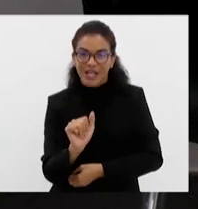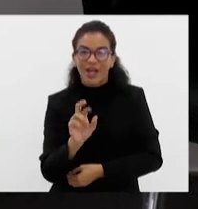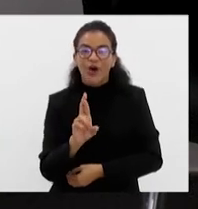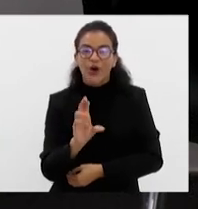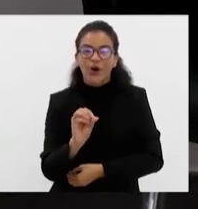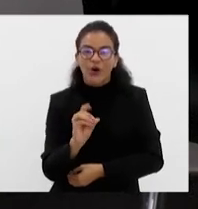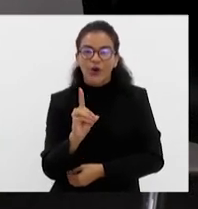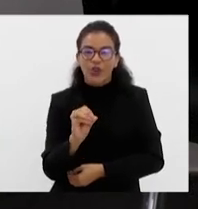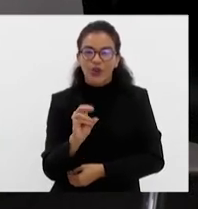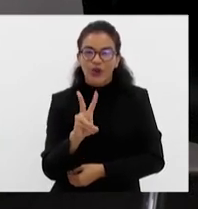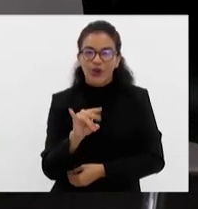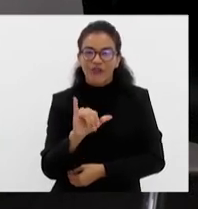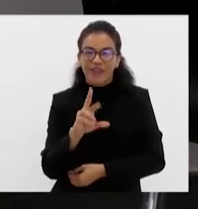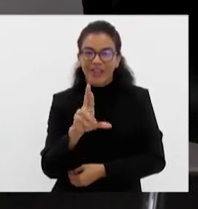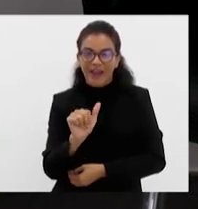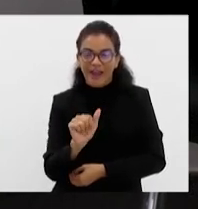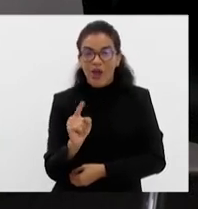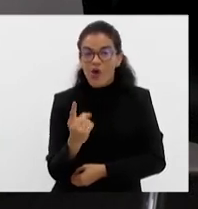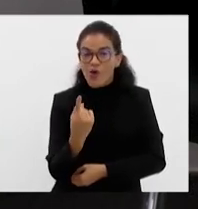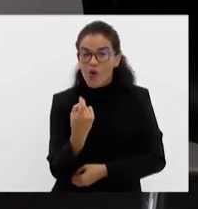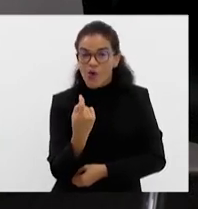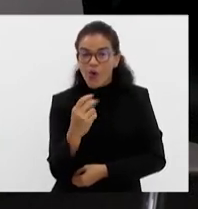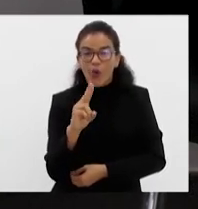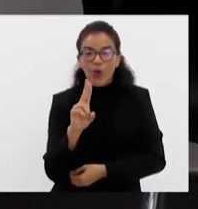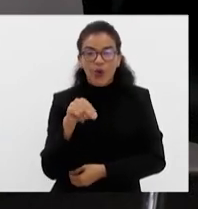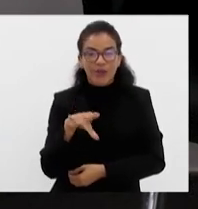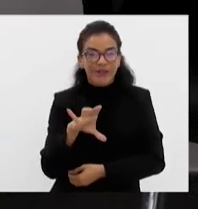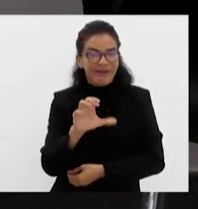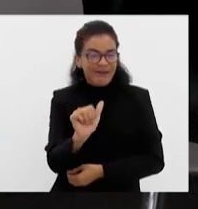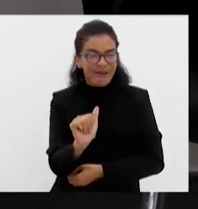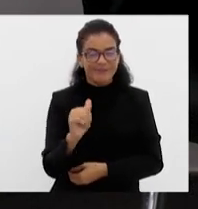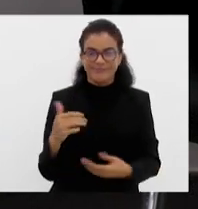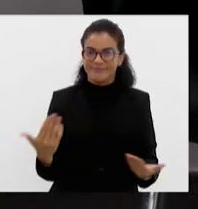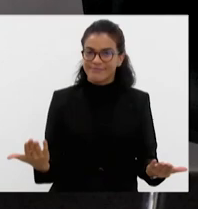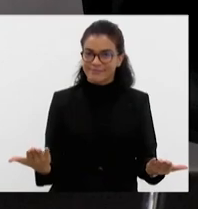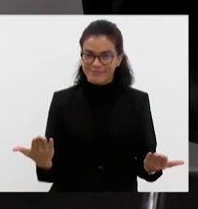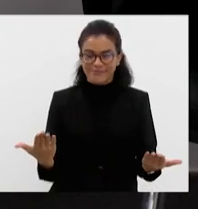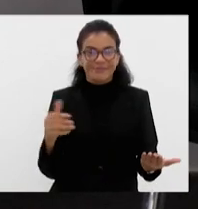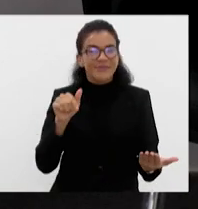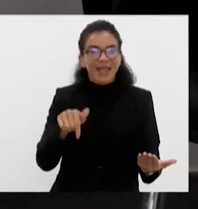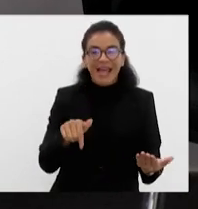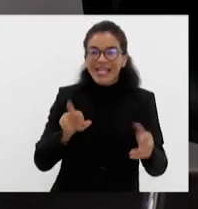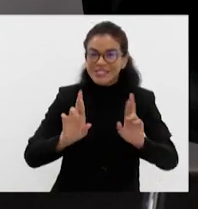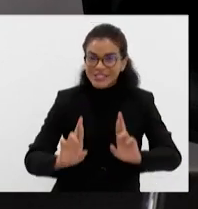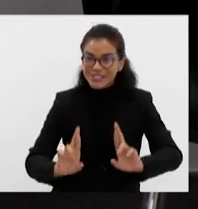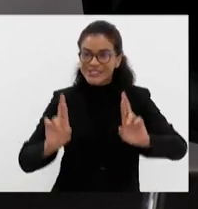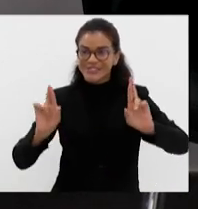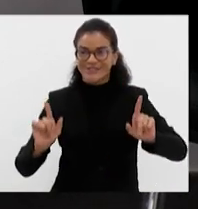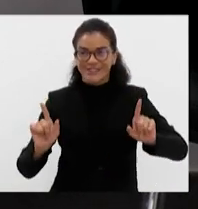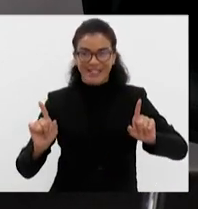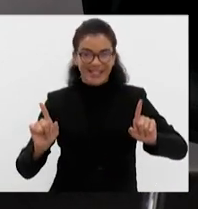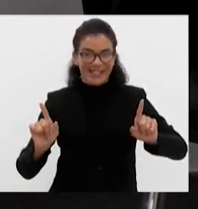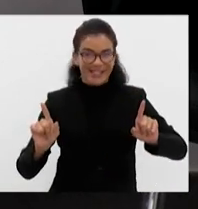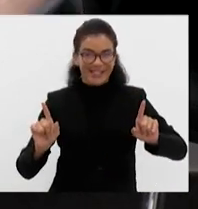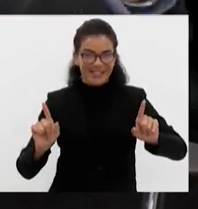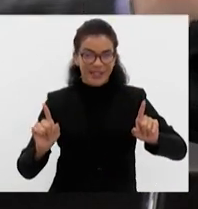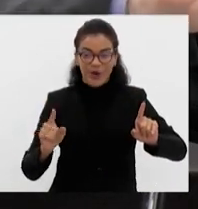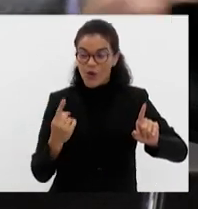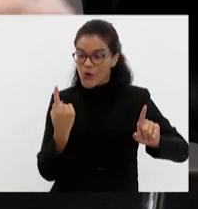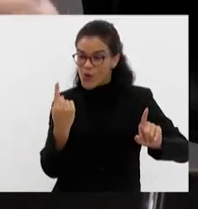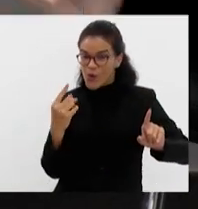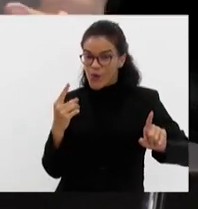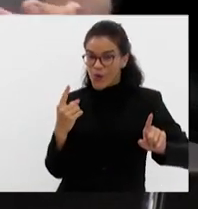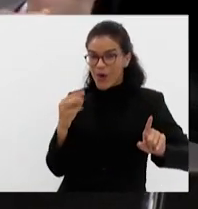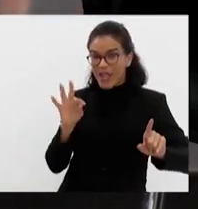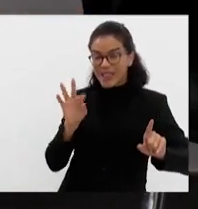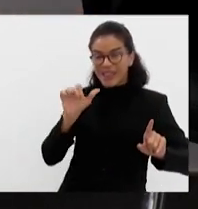o IPVA, Imposto sobre Propriedade de Veículos Automotores. São naturezas distintas. Um é taxa, o